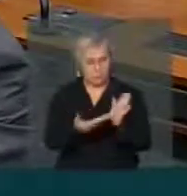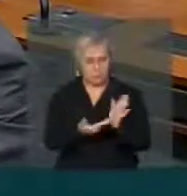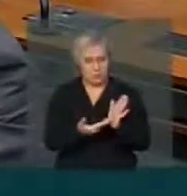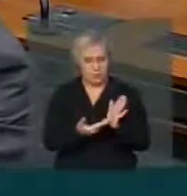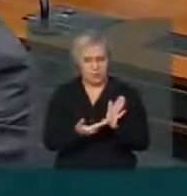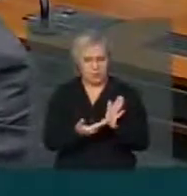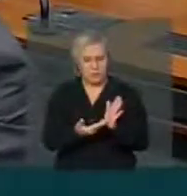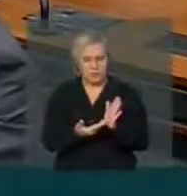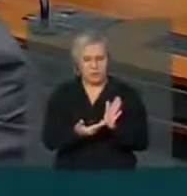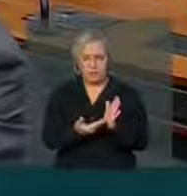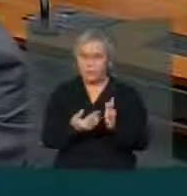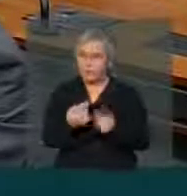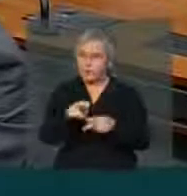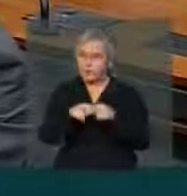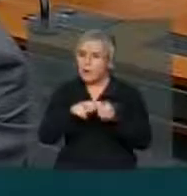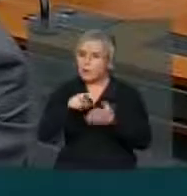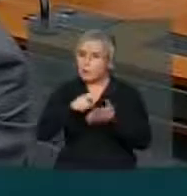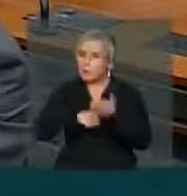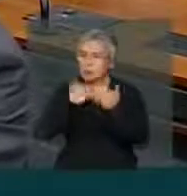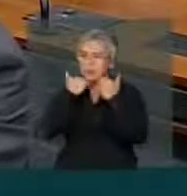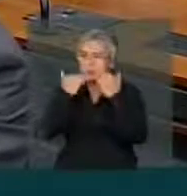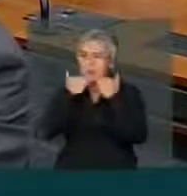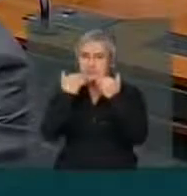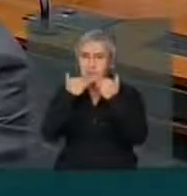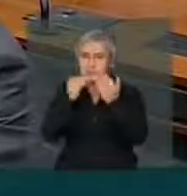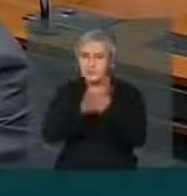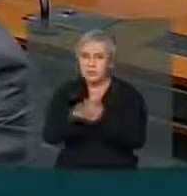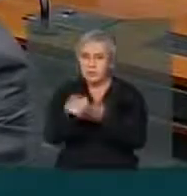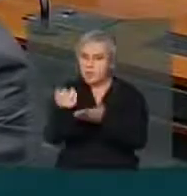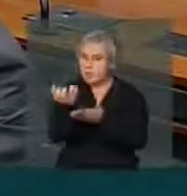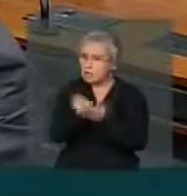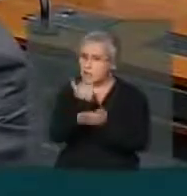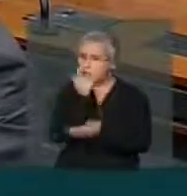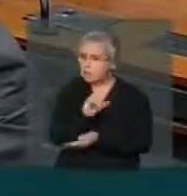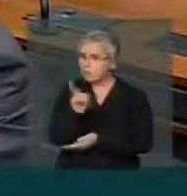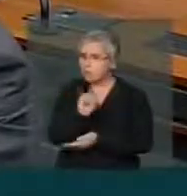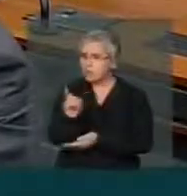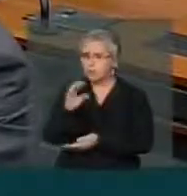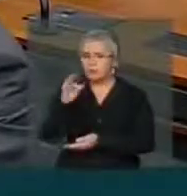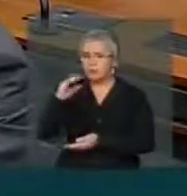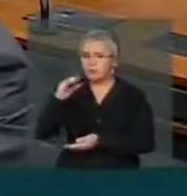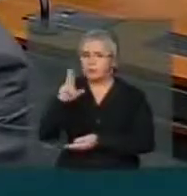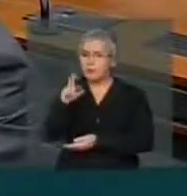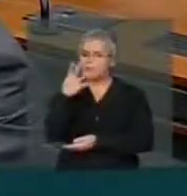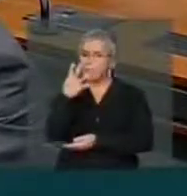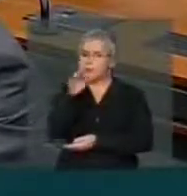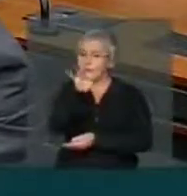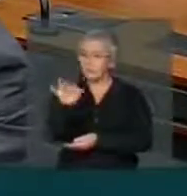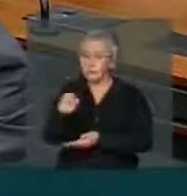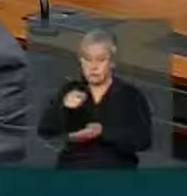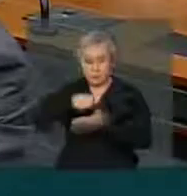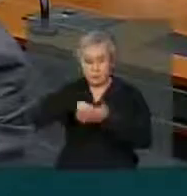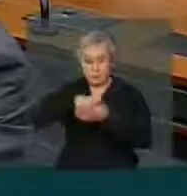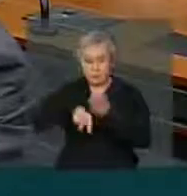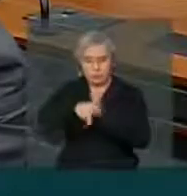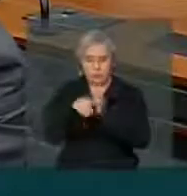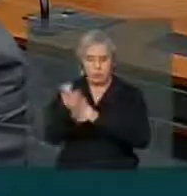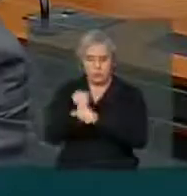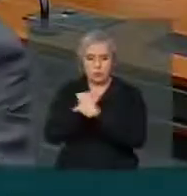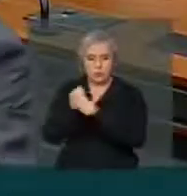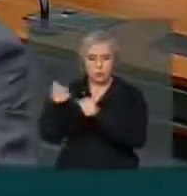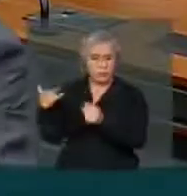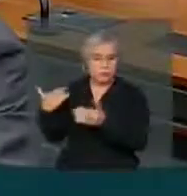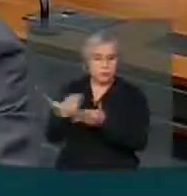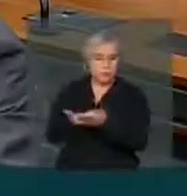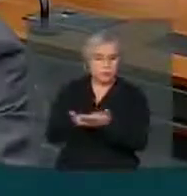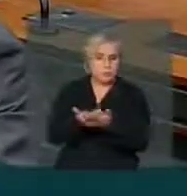já que multa não tem tido nenhum resultado, nem arrecadatório. Segundo o TCU, 4% das multas ao longo dos últimos anos foi